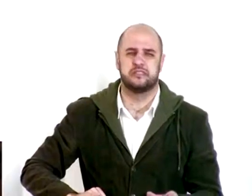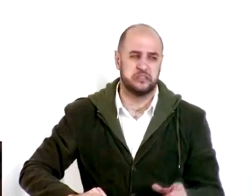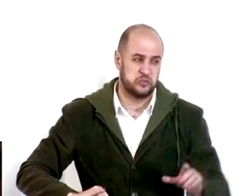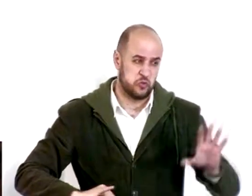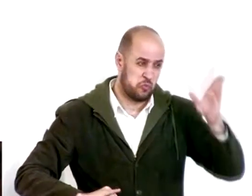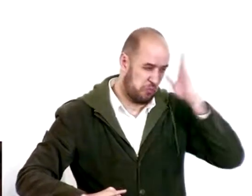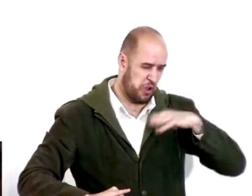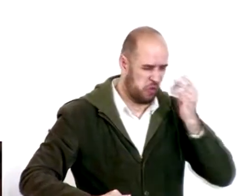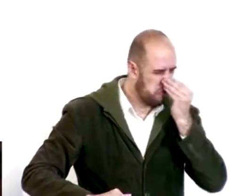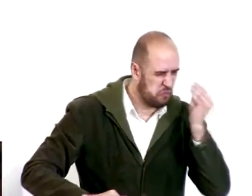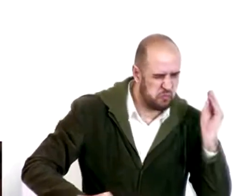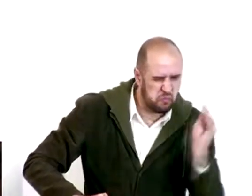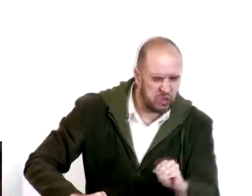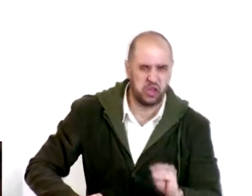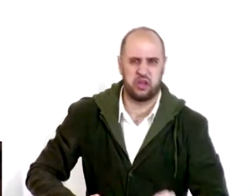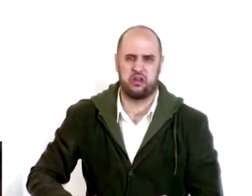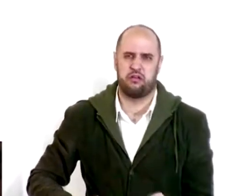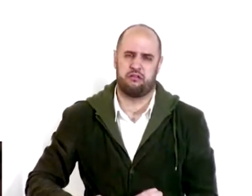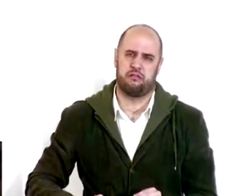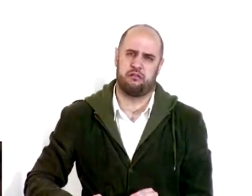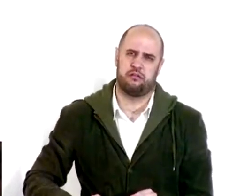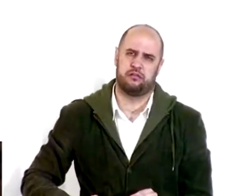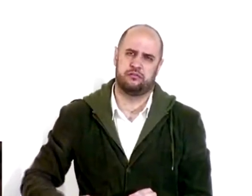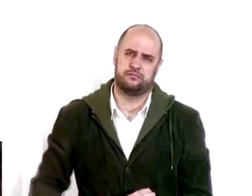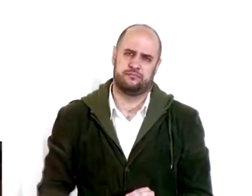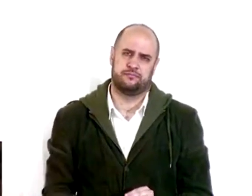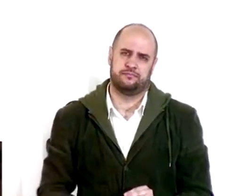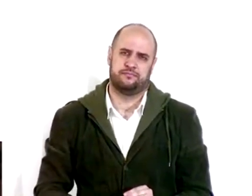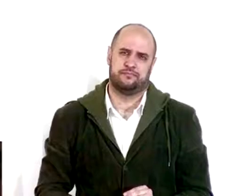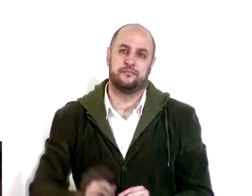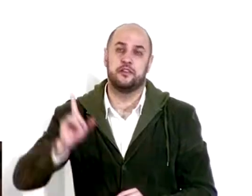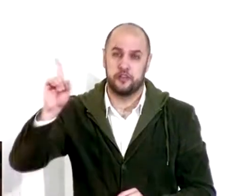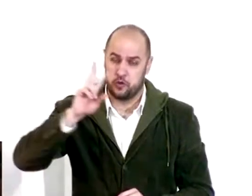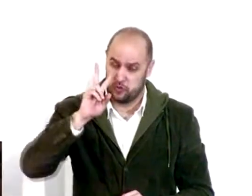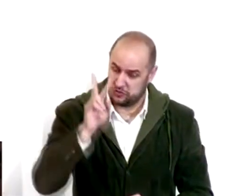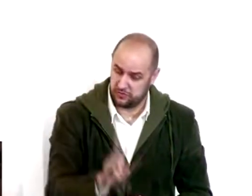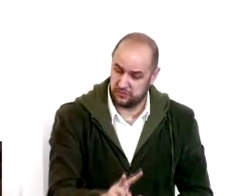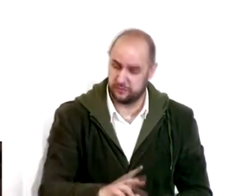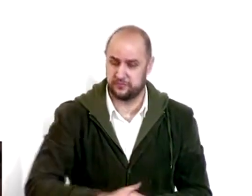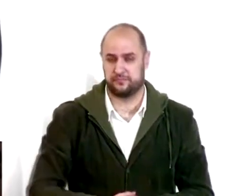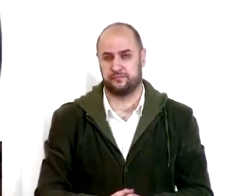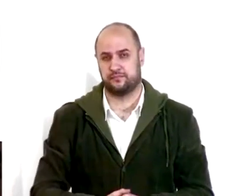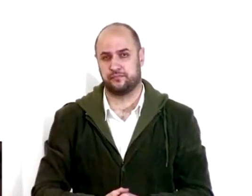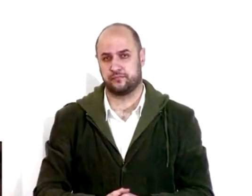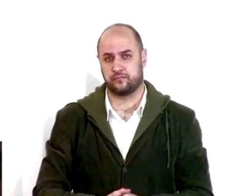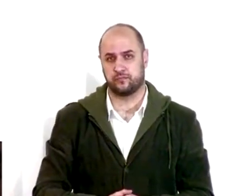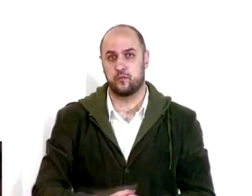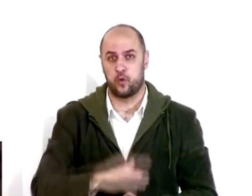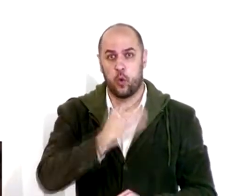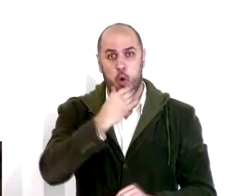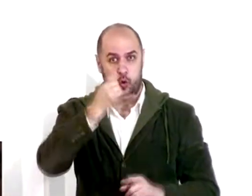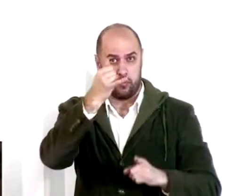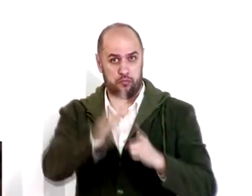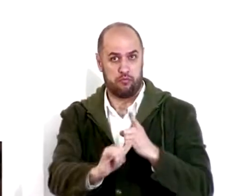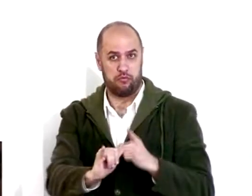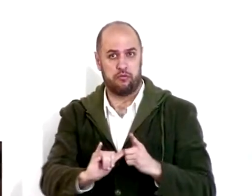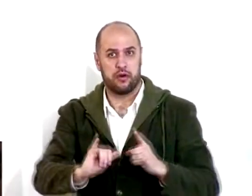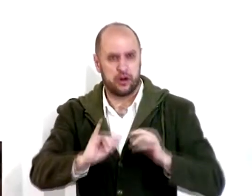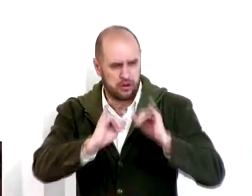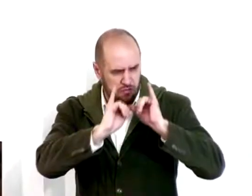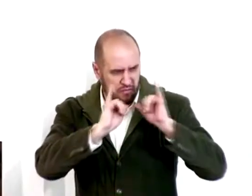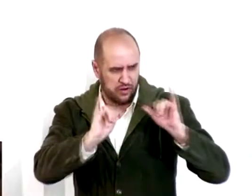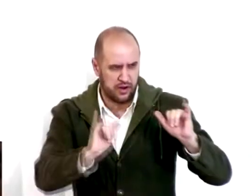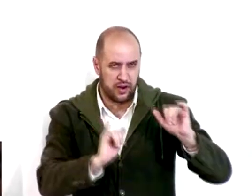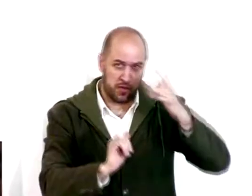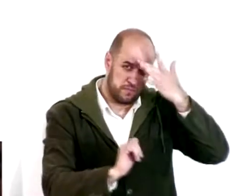é injustiçada. A razão por que o profeta os censura é que os ímpios acham mais favor em